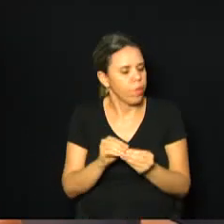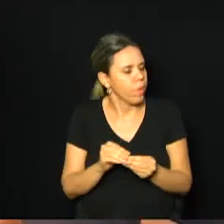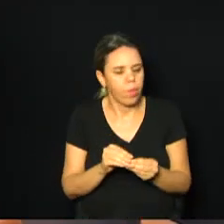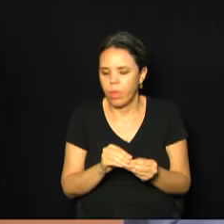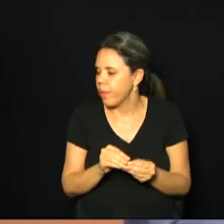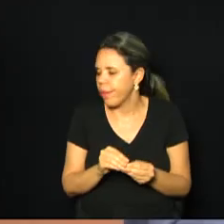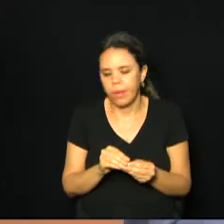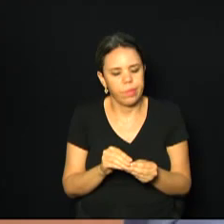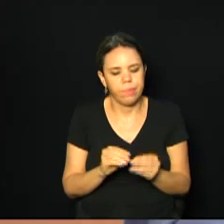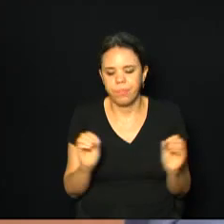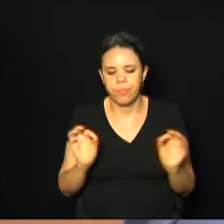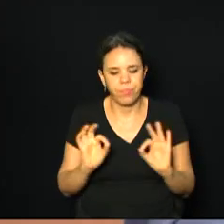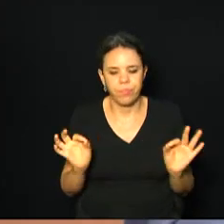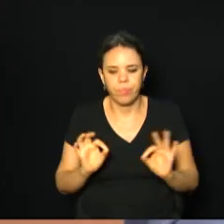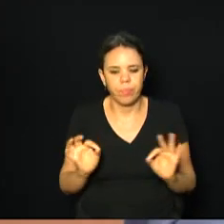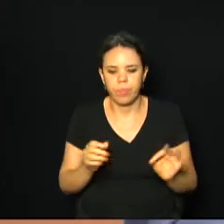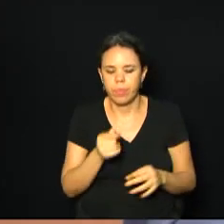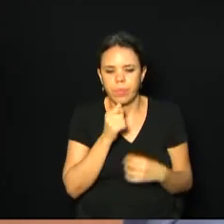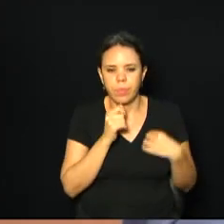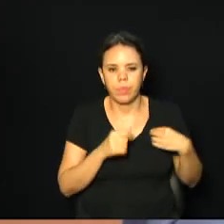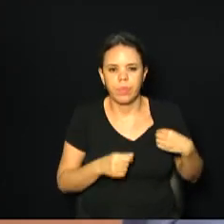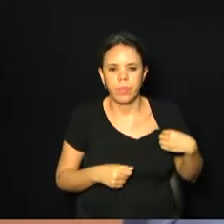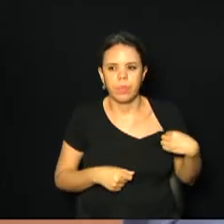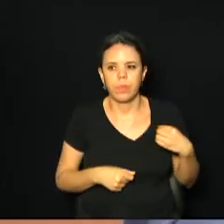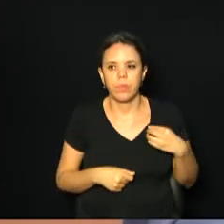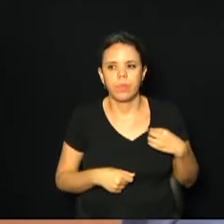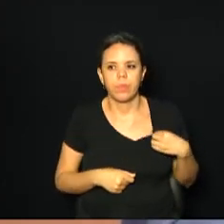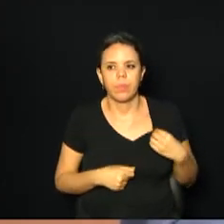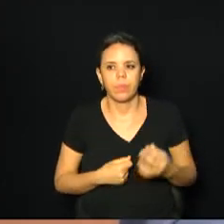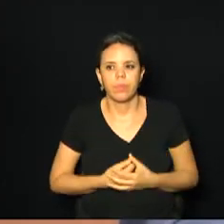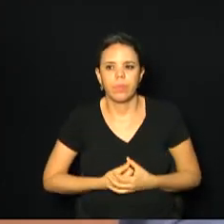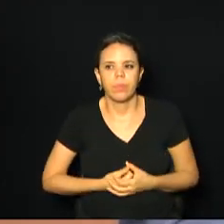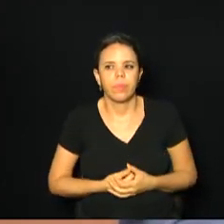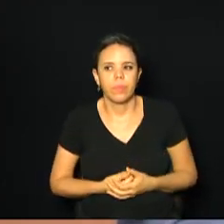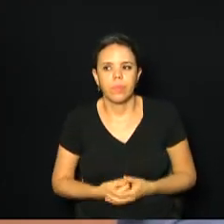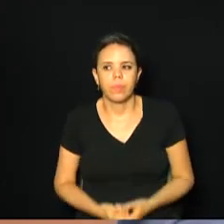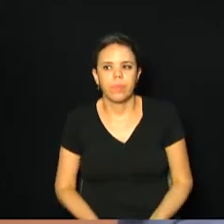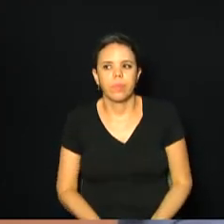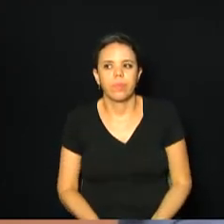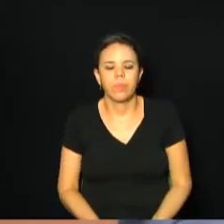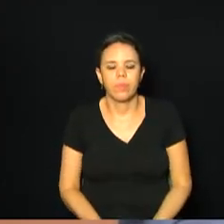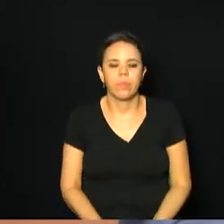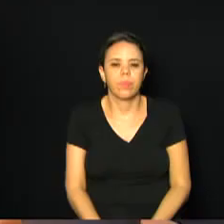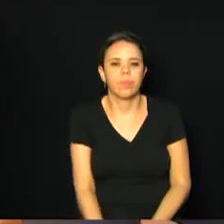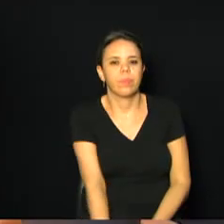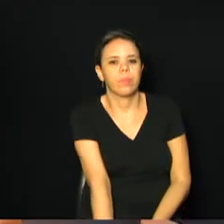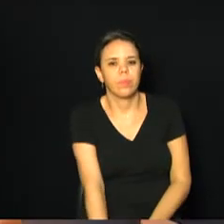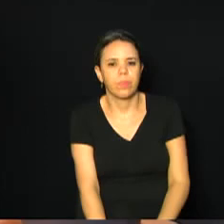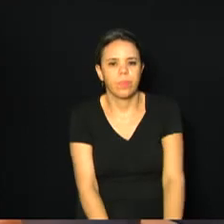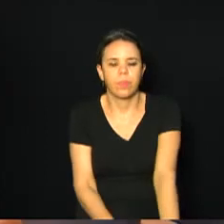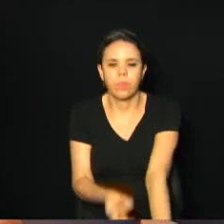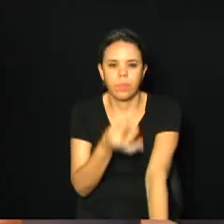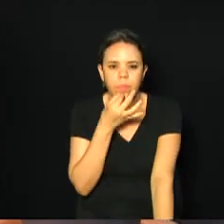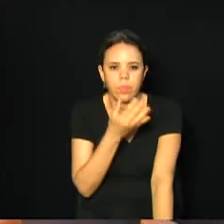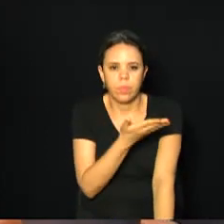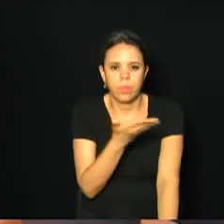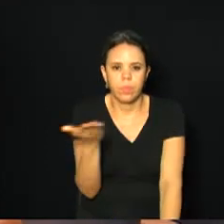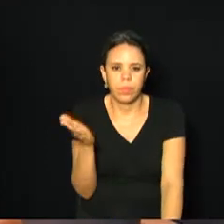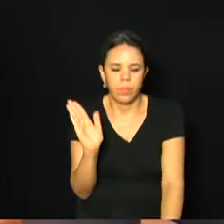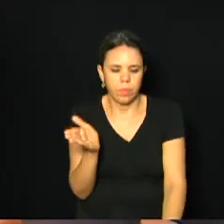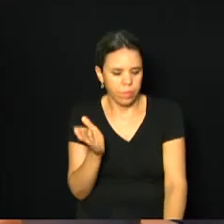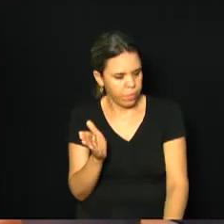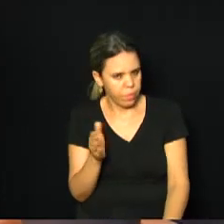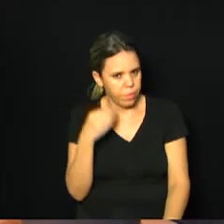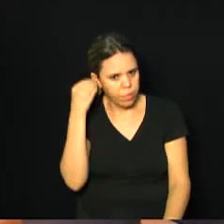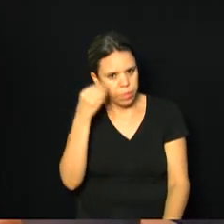num denominador ainda. Mas esse momento é importante. No ponto de vista de vocês, que já estão craque